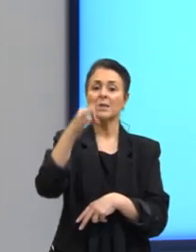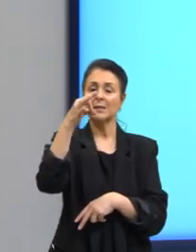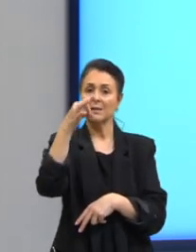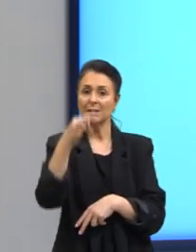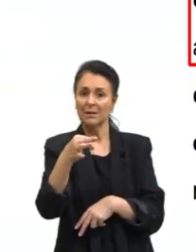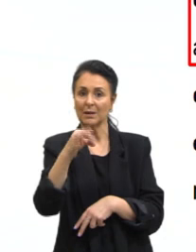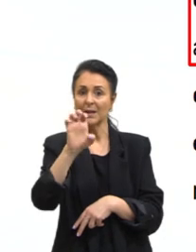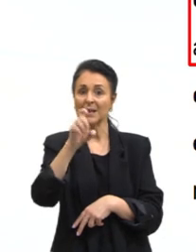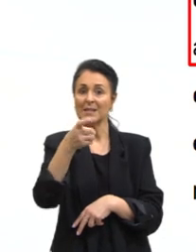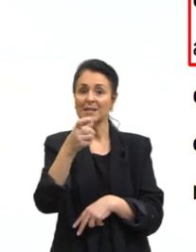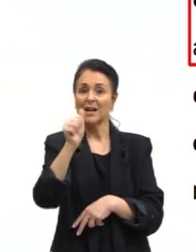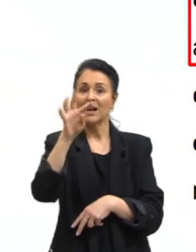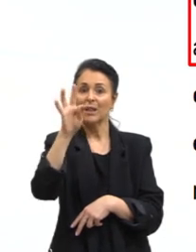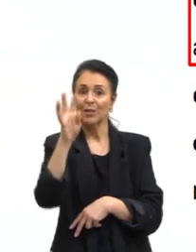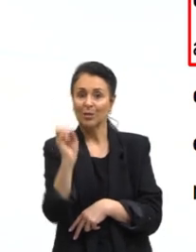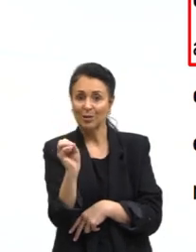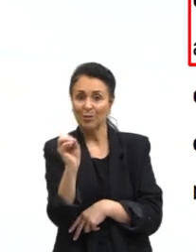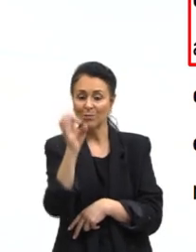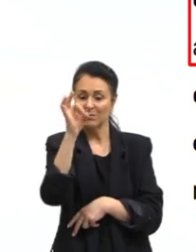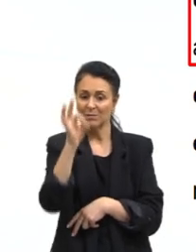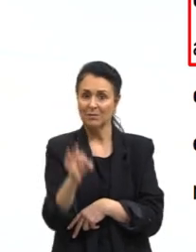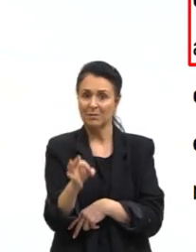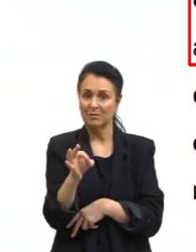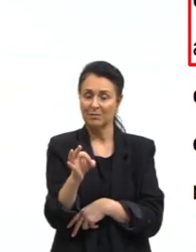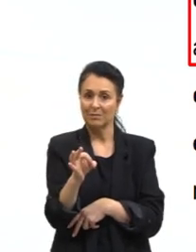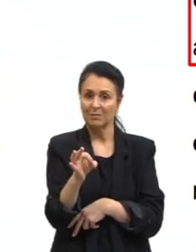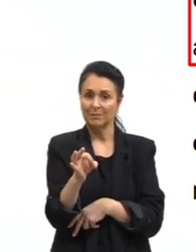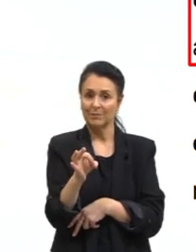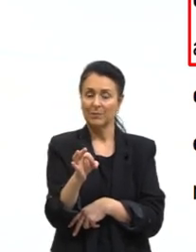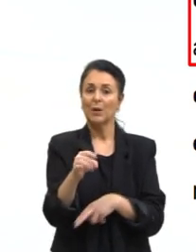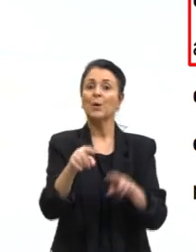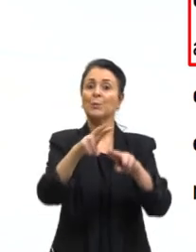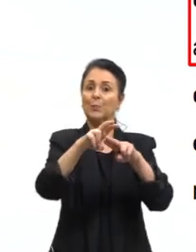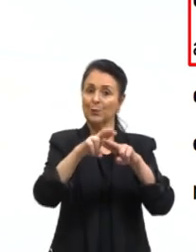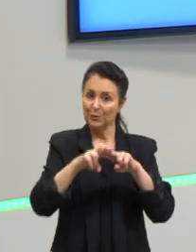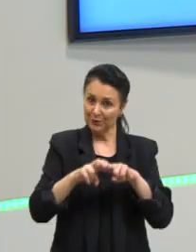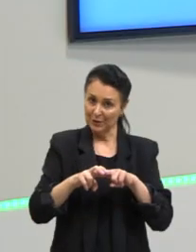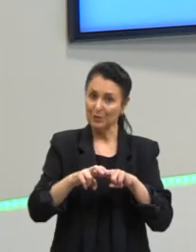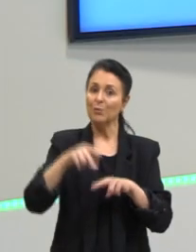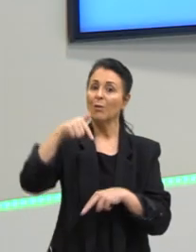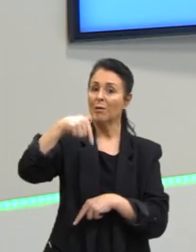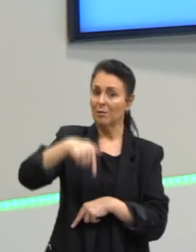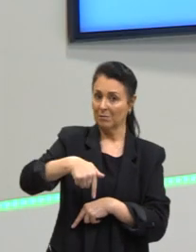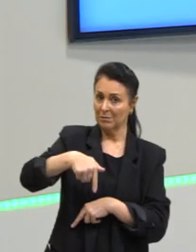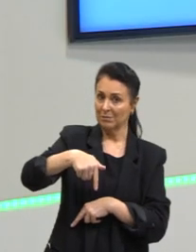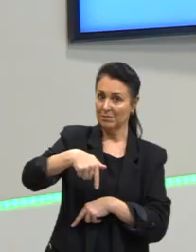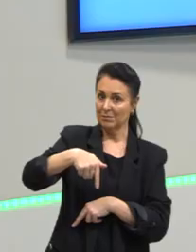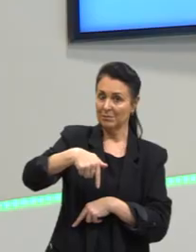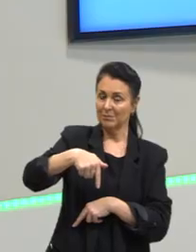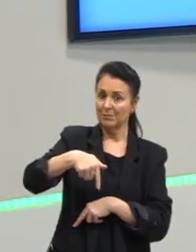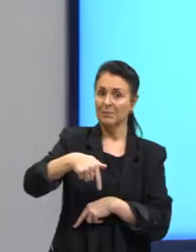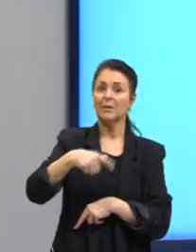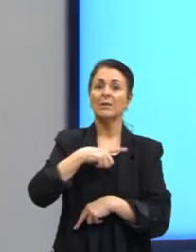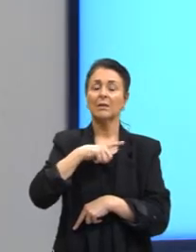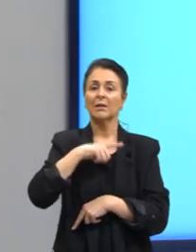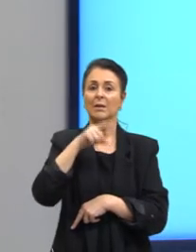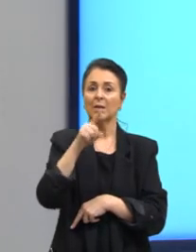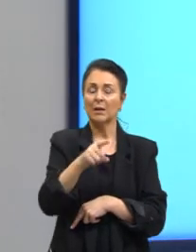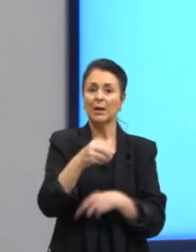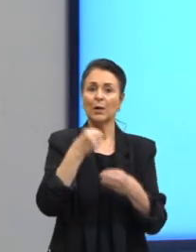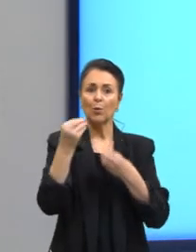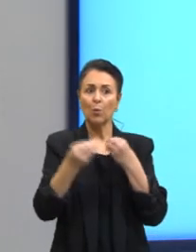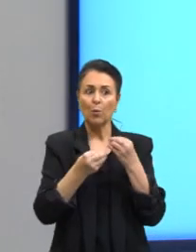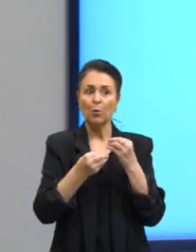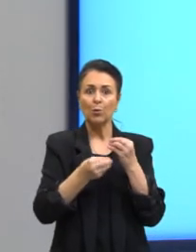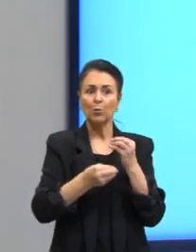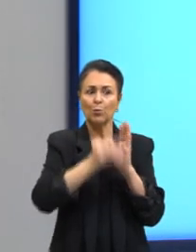exato então impulsão em função disso ele é racional porque ele nós temos então aquele como como